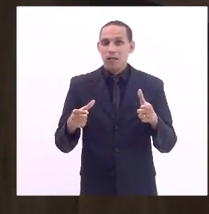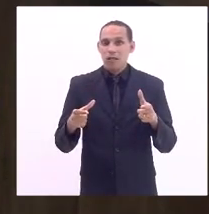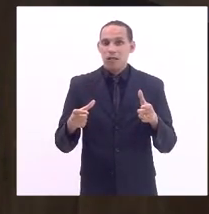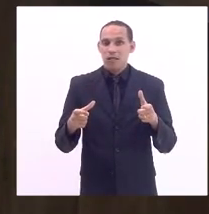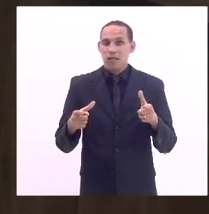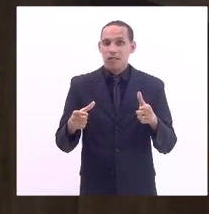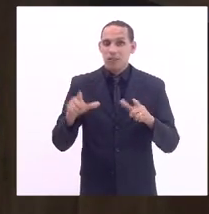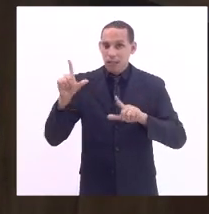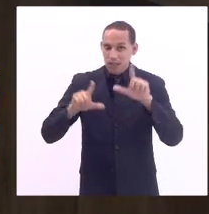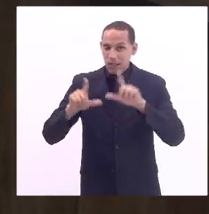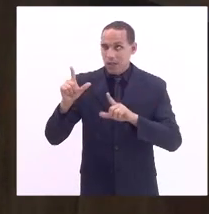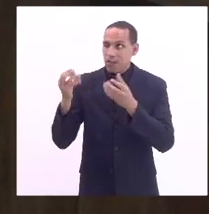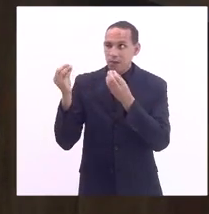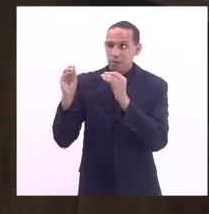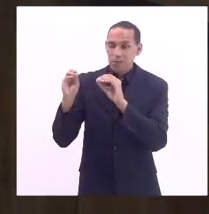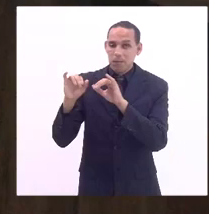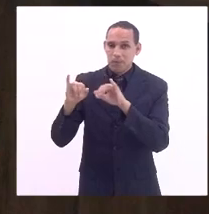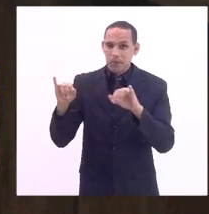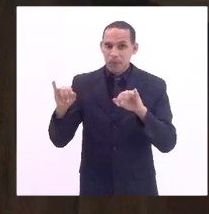na TV, né?